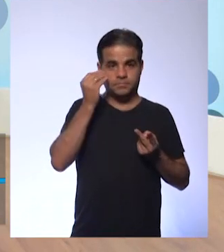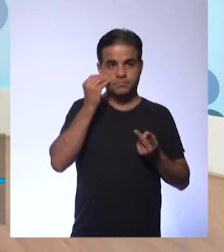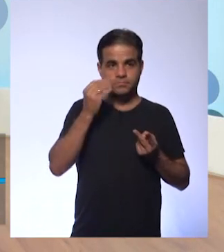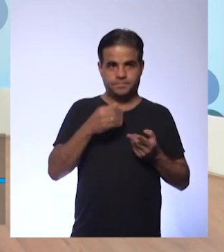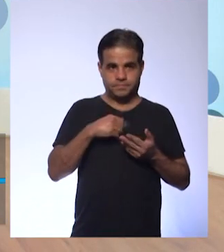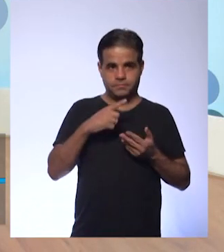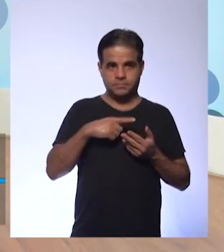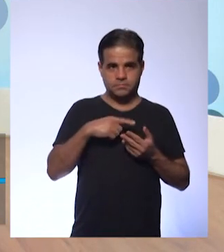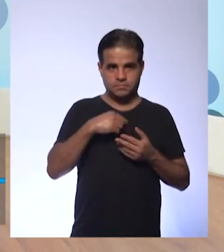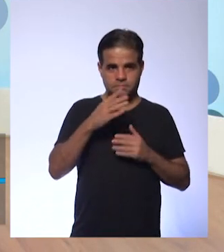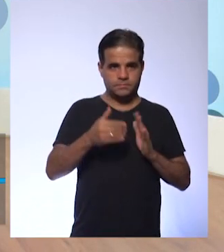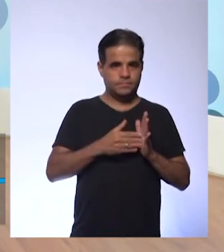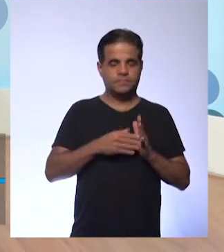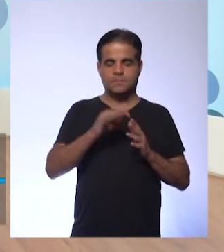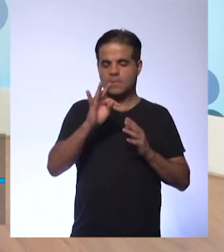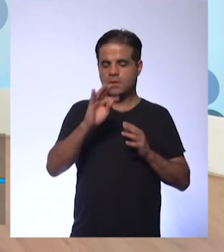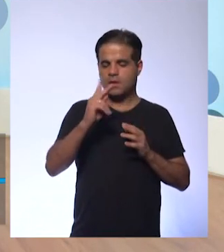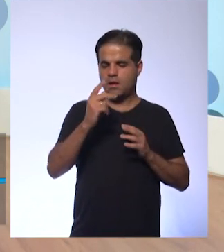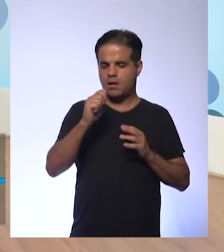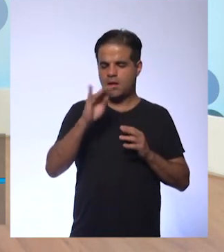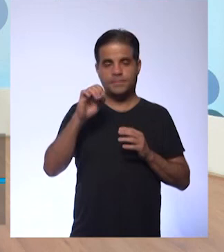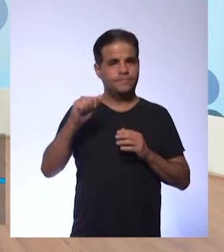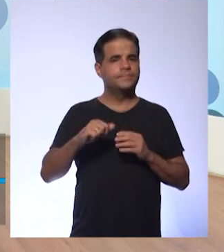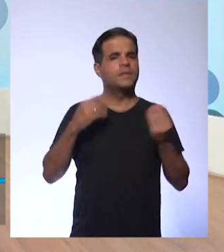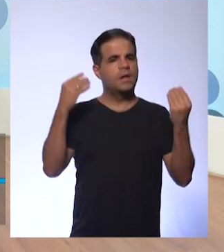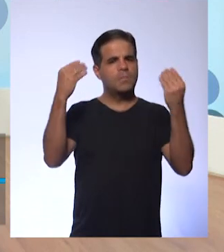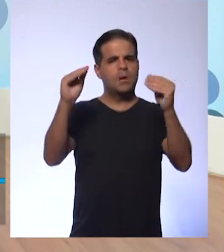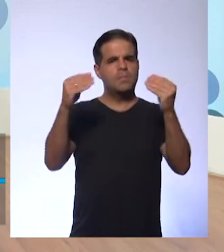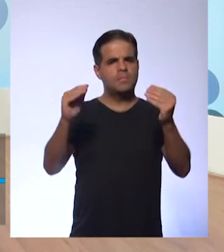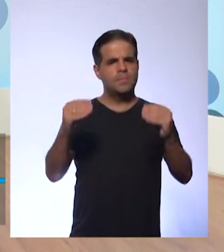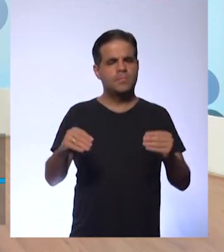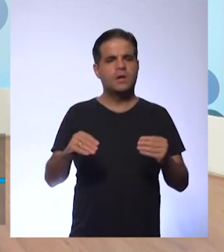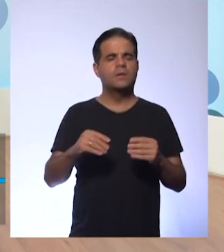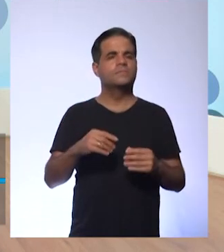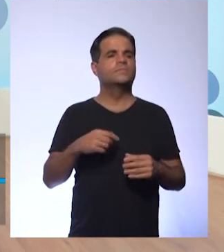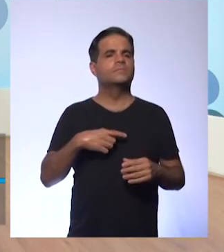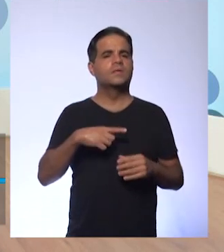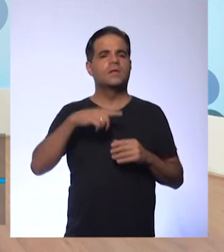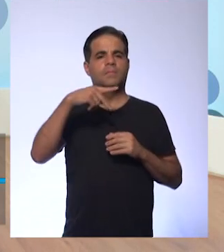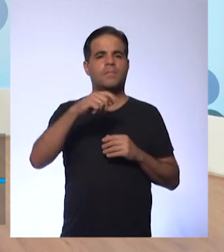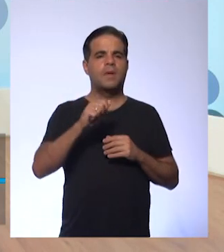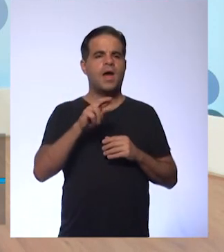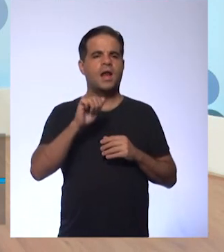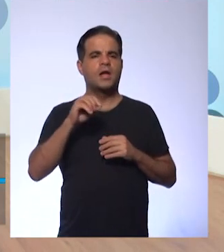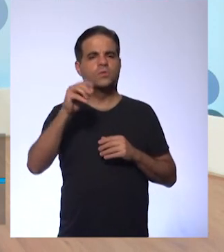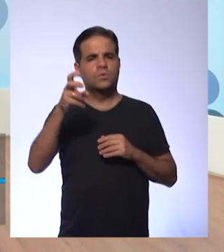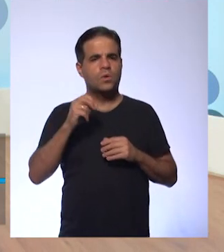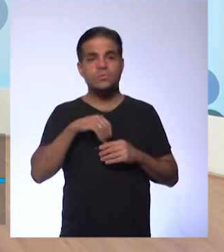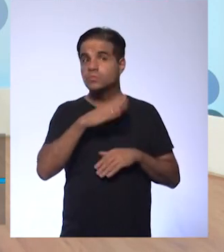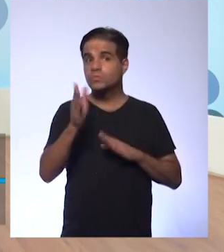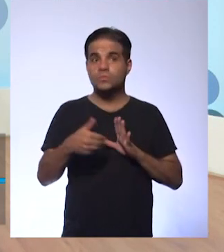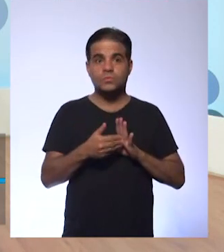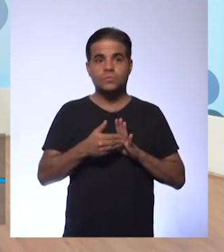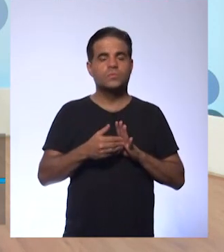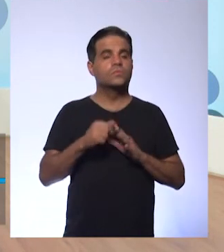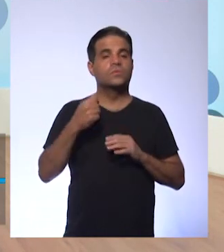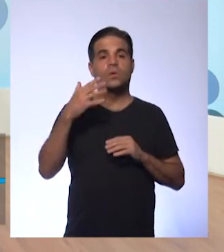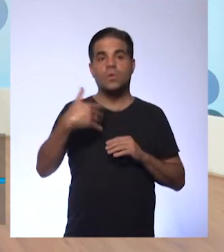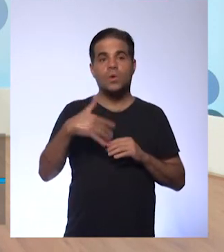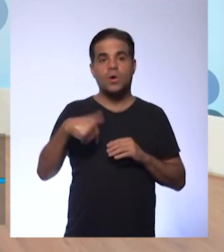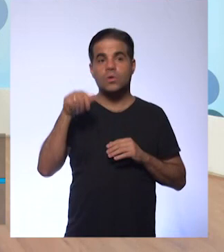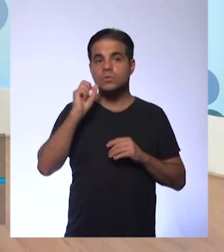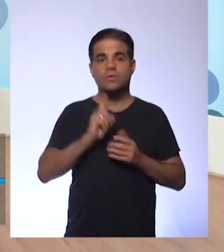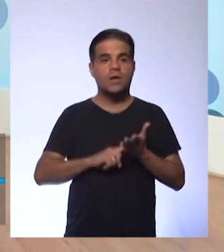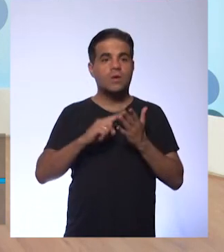tem de tudo aqui, A Thalita Andréia. colocou também. Tem ironia, tem paradoxo, Uhum. tem de tudo. Agora, eu só não estou vendo